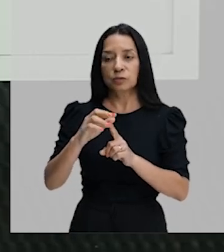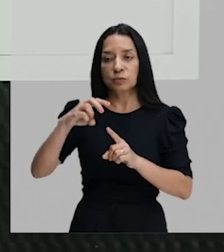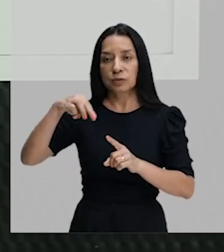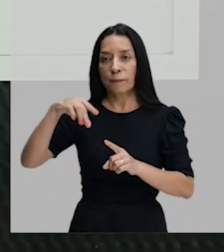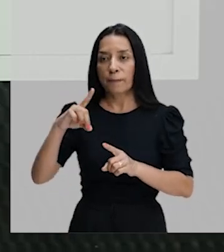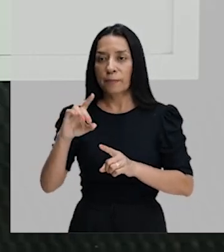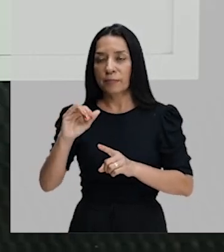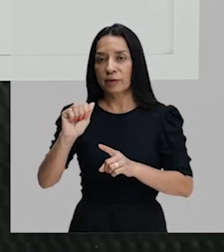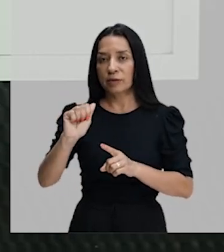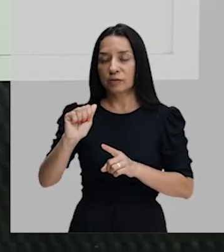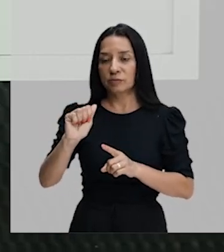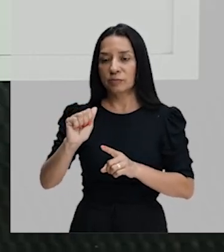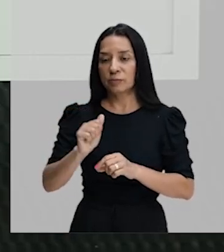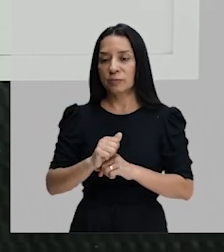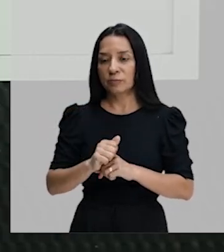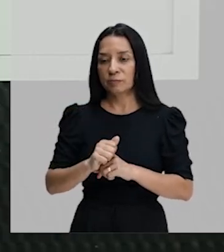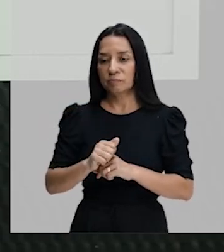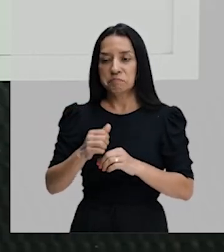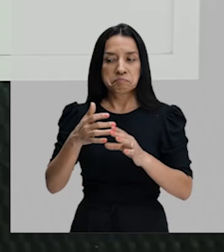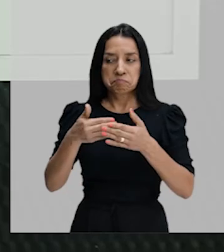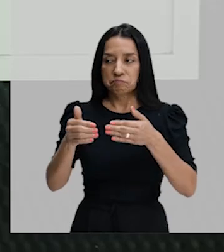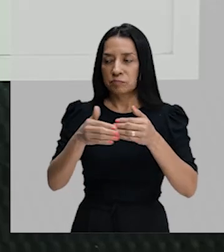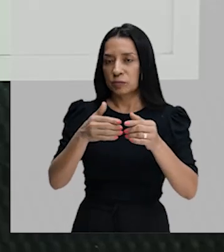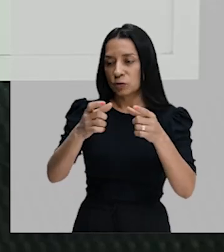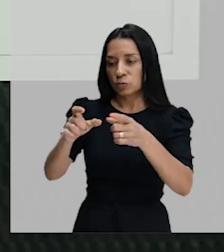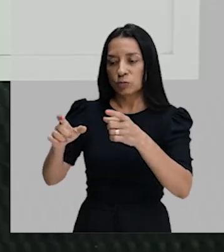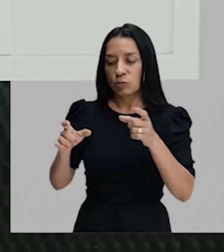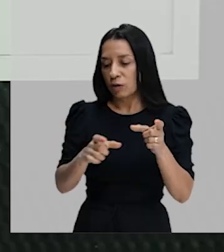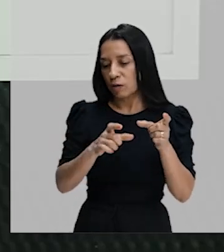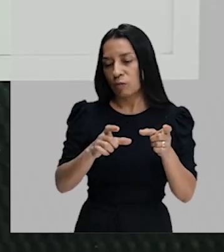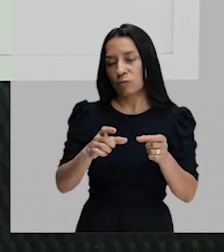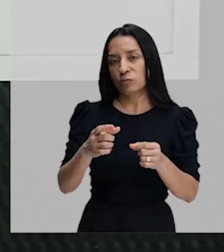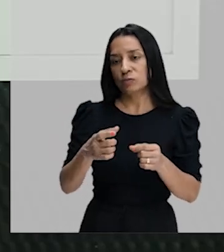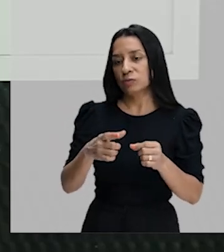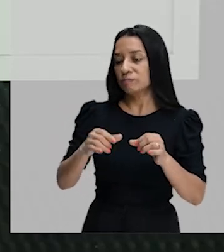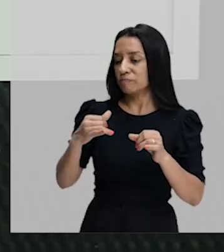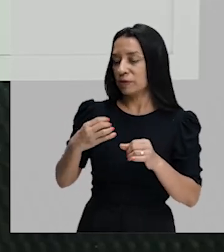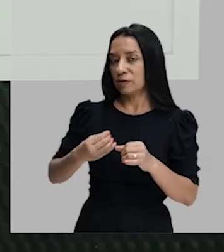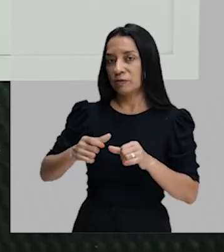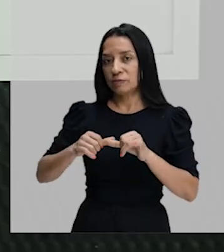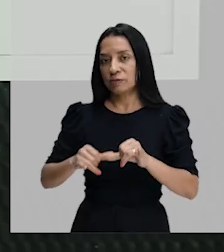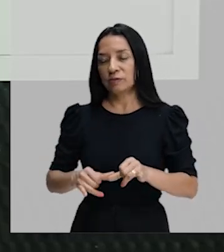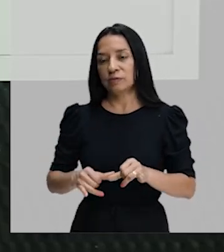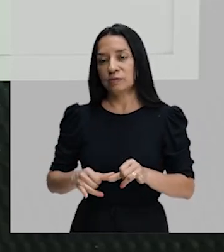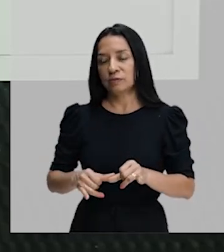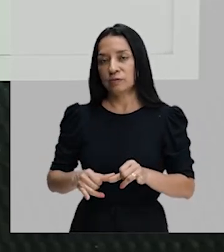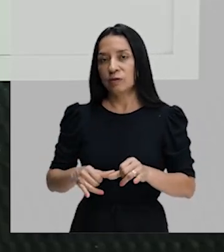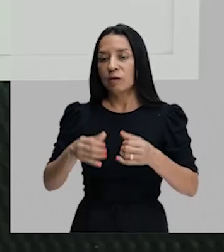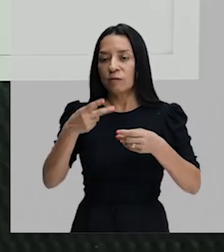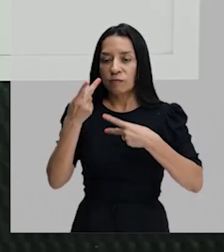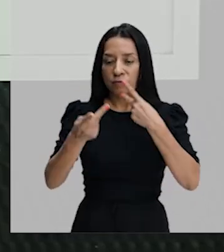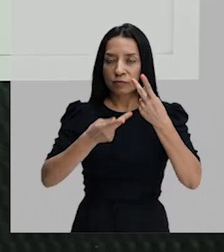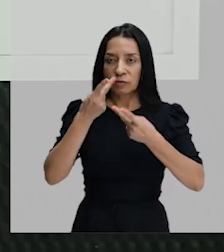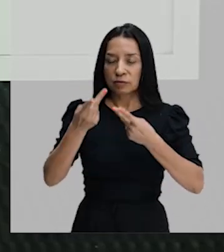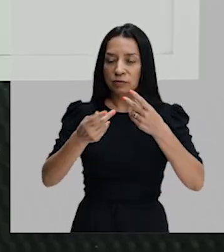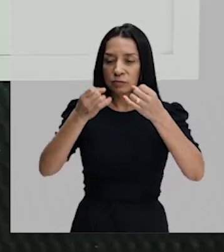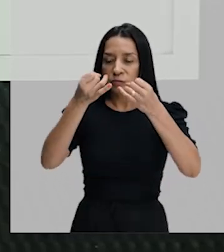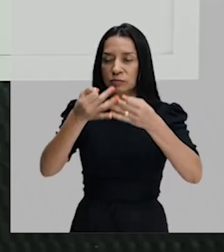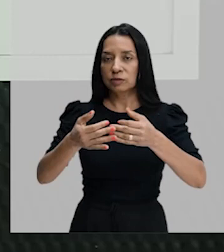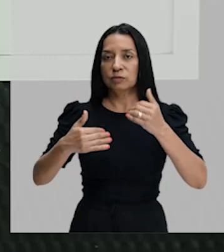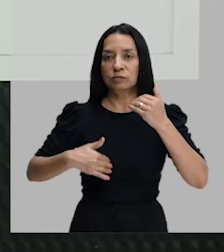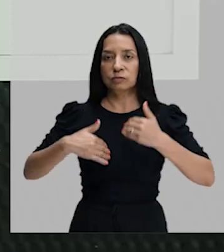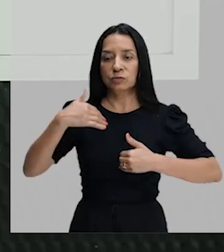esteja. Tá ok? Isso quando a gente está falando um corpo, né, saudável. Tá certo?